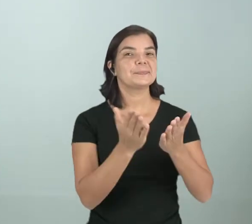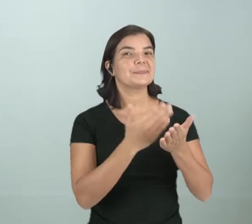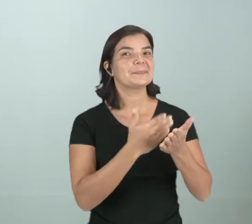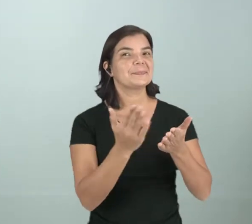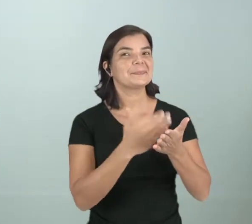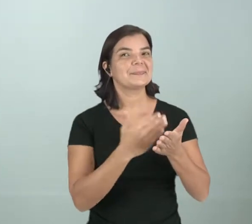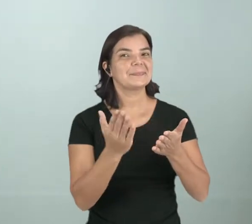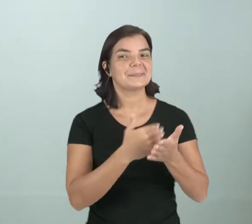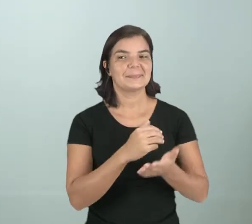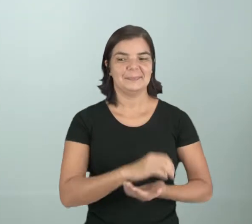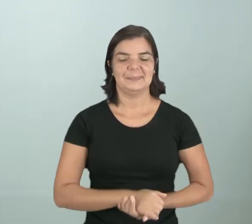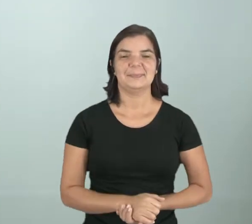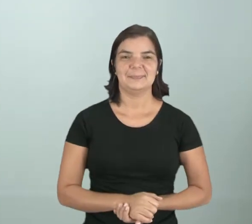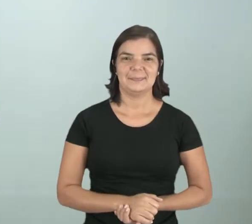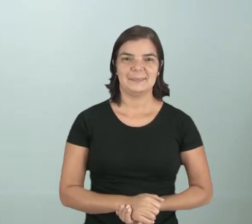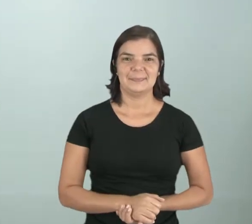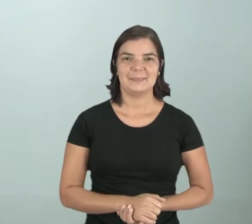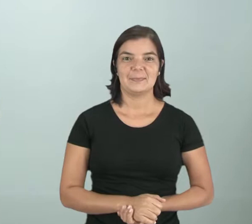livro aqui.